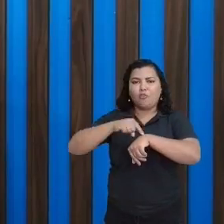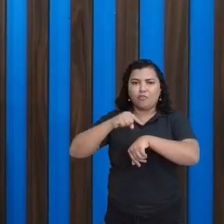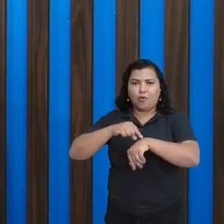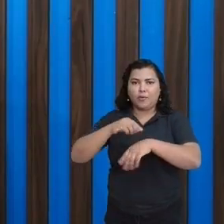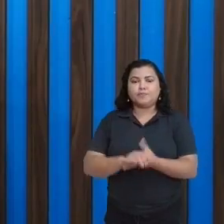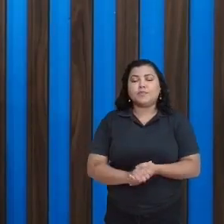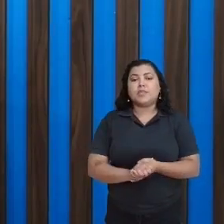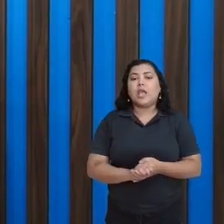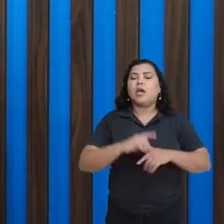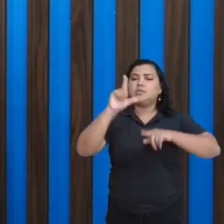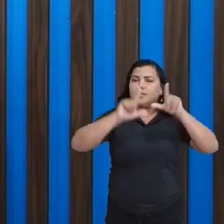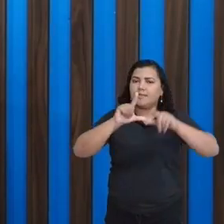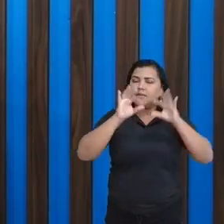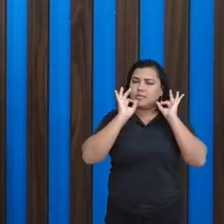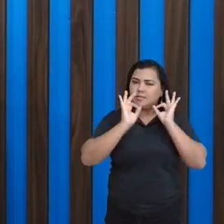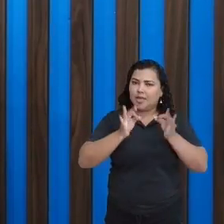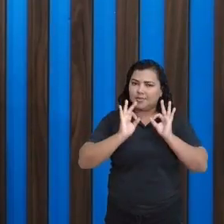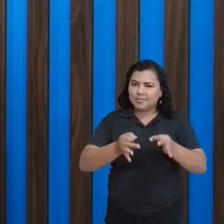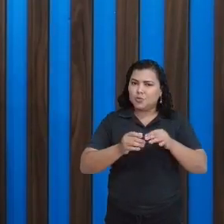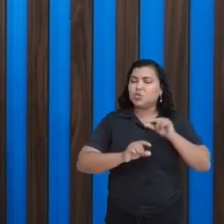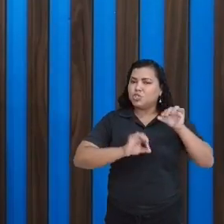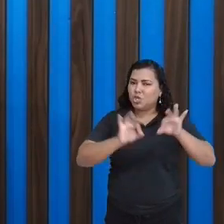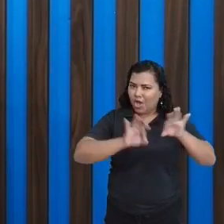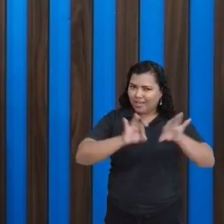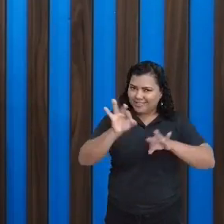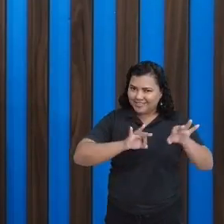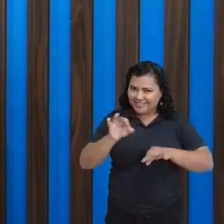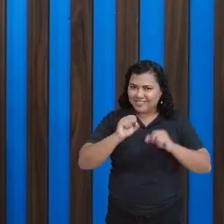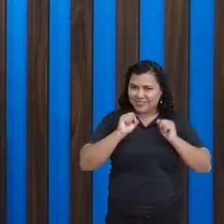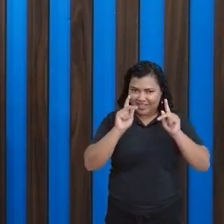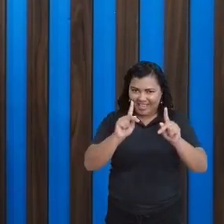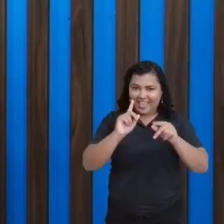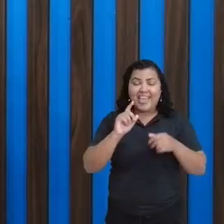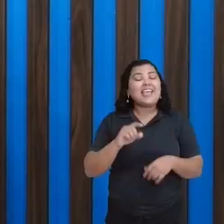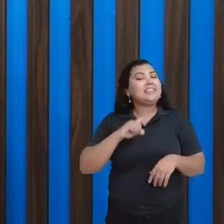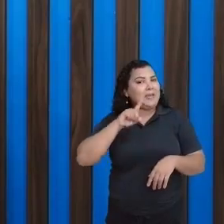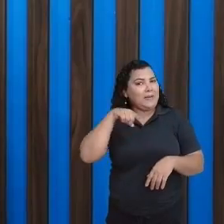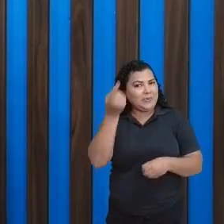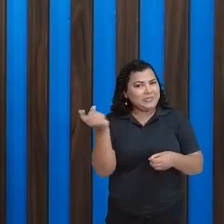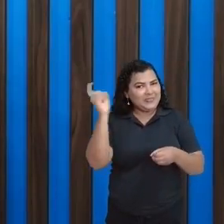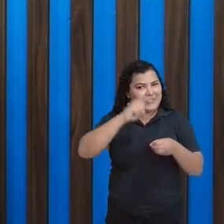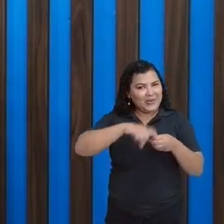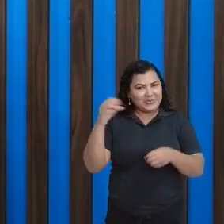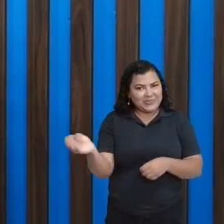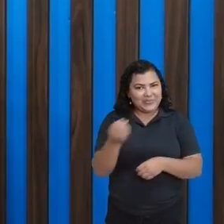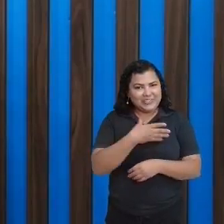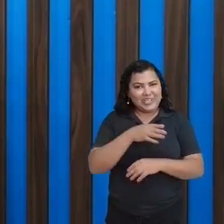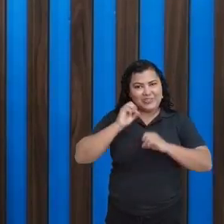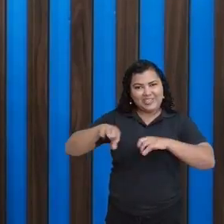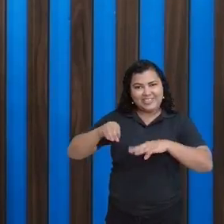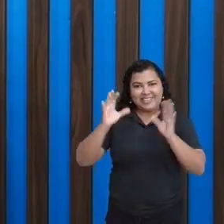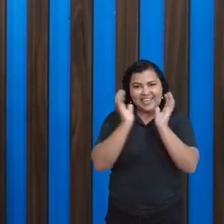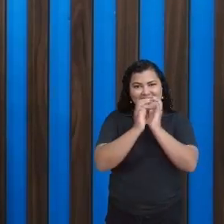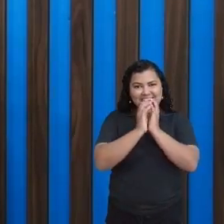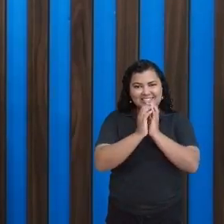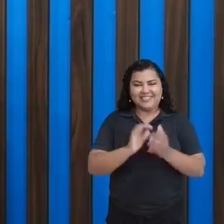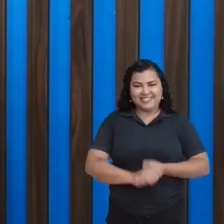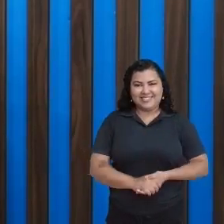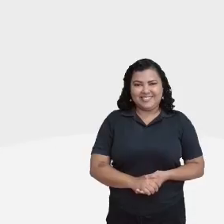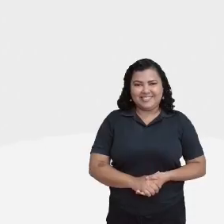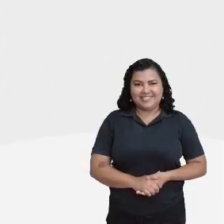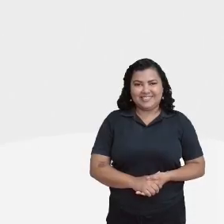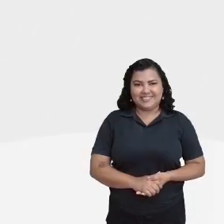das aulas de vocês e se programem para as aulas. Em breve, eu volto com mais novidades do Educa Recife. Até já!